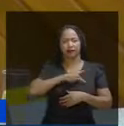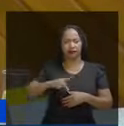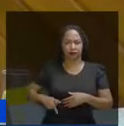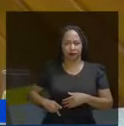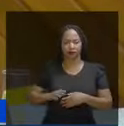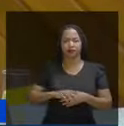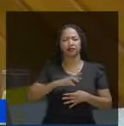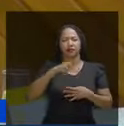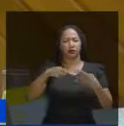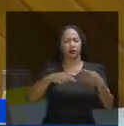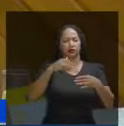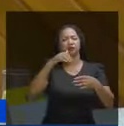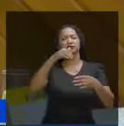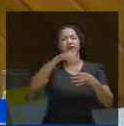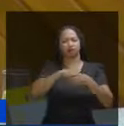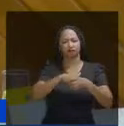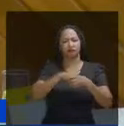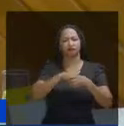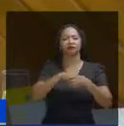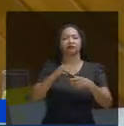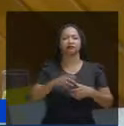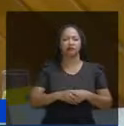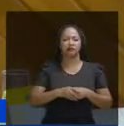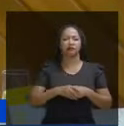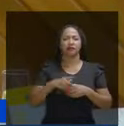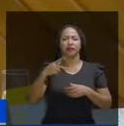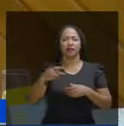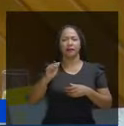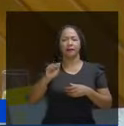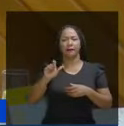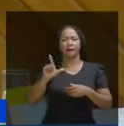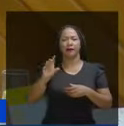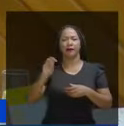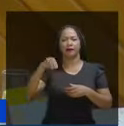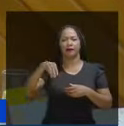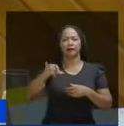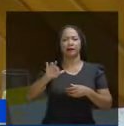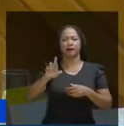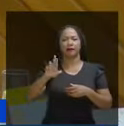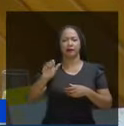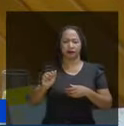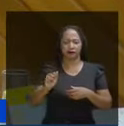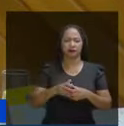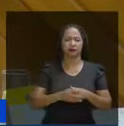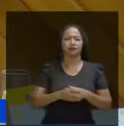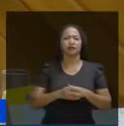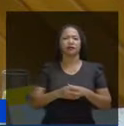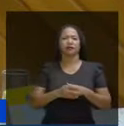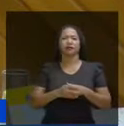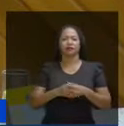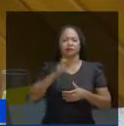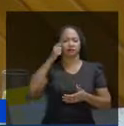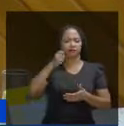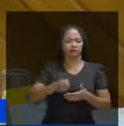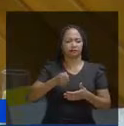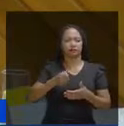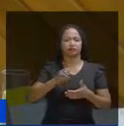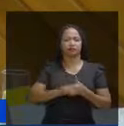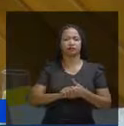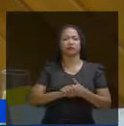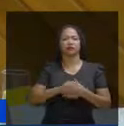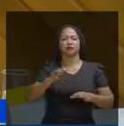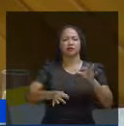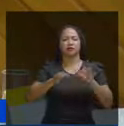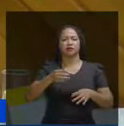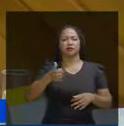de recurso eleitoral, juíza Paola, interposto por Palmira das Paola Neves Bittencourt, em face de sentença prolatada pelo juízo da 10ª